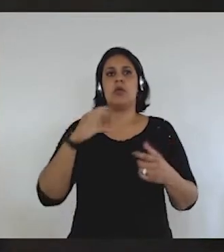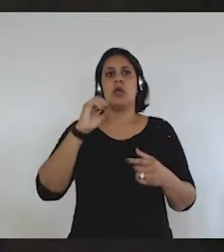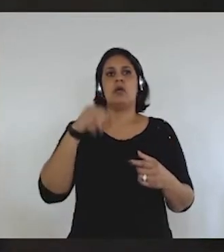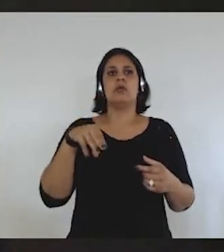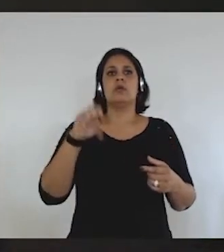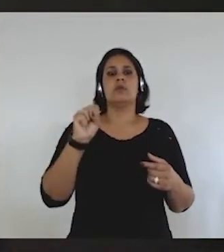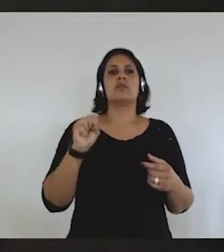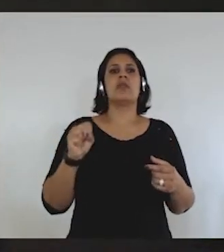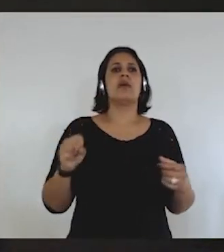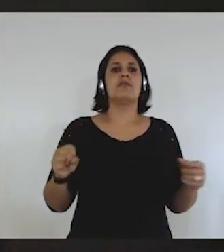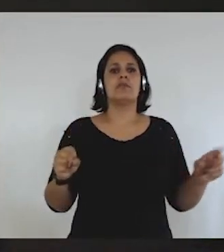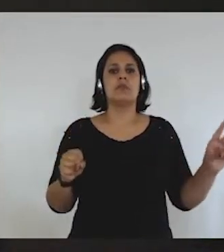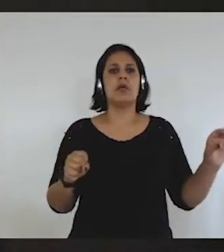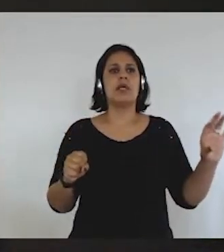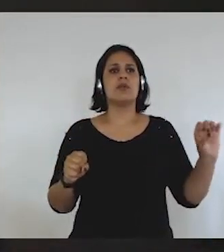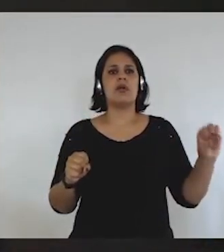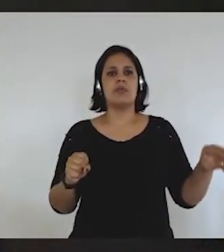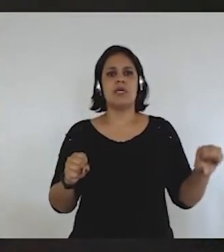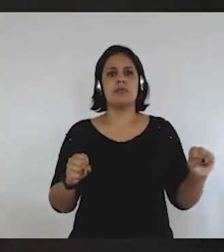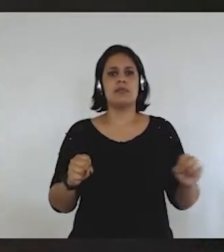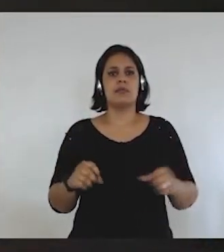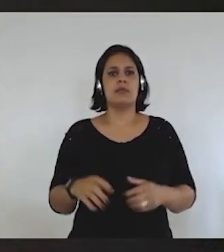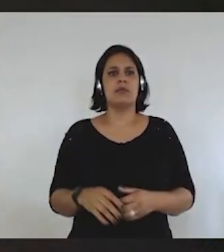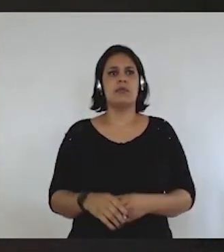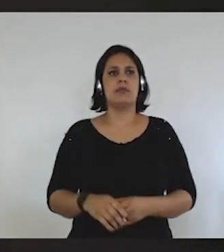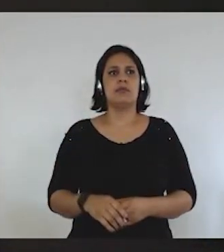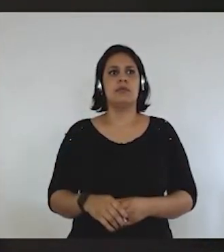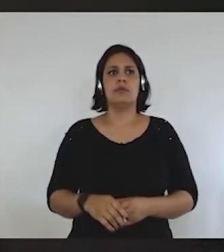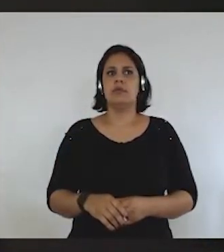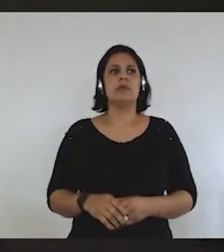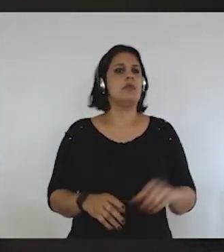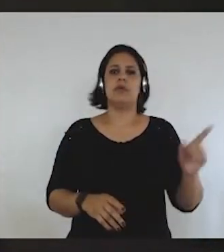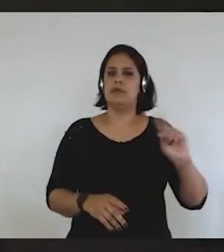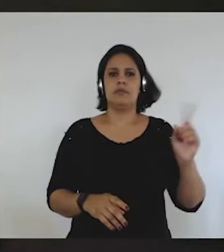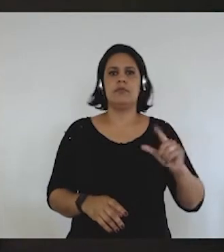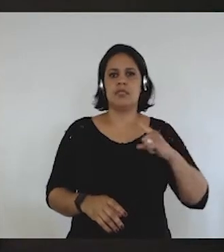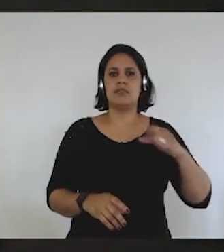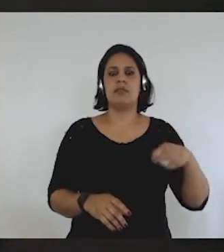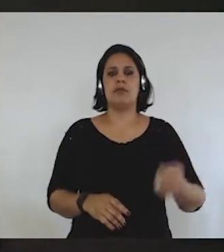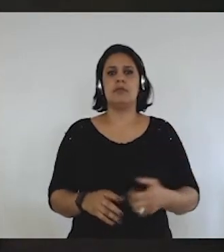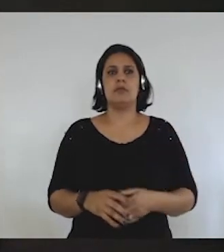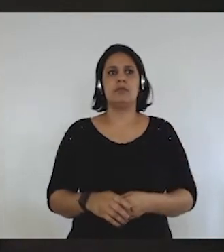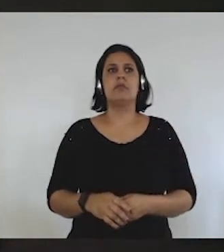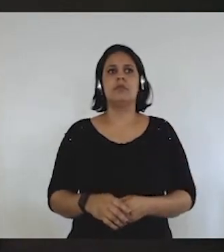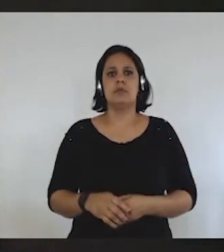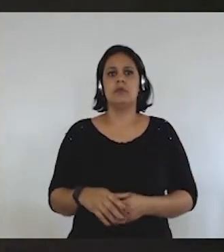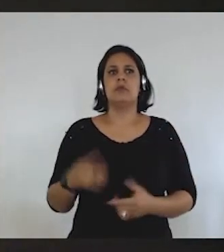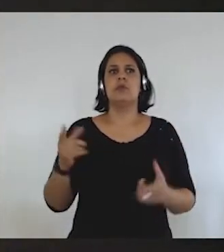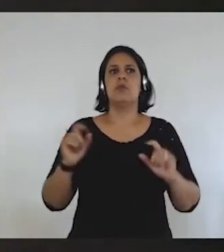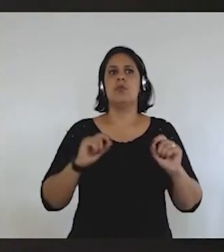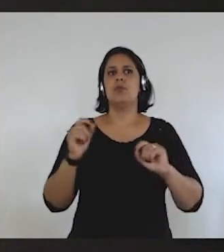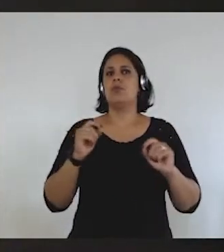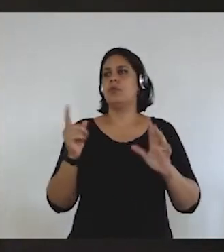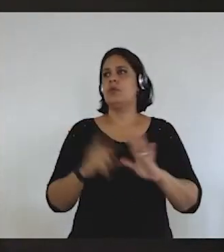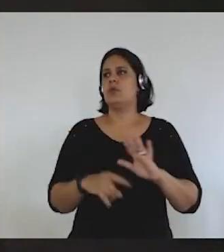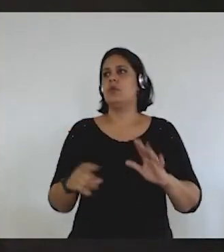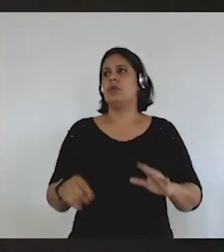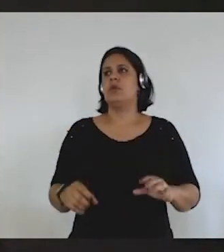né, o estado de pandemia, o estado de emergência em saúde internacional? Que implicações tem isso?